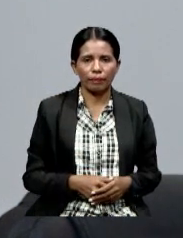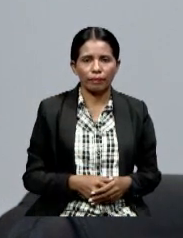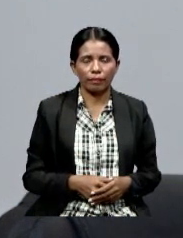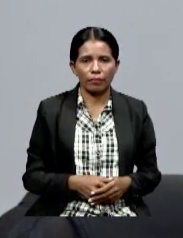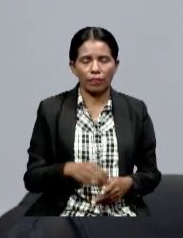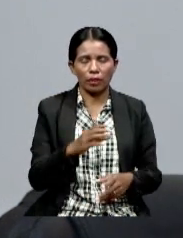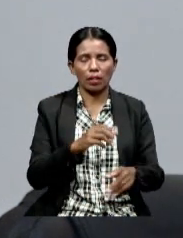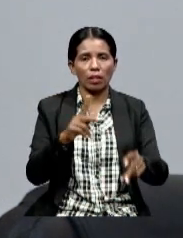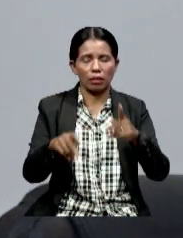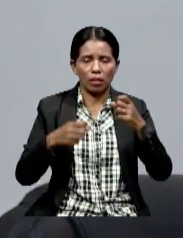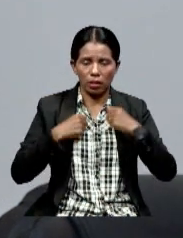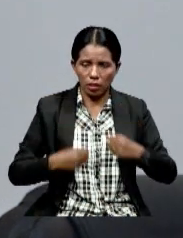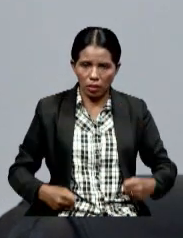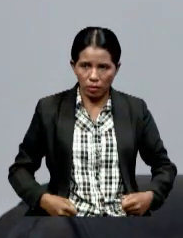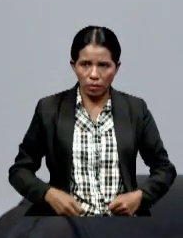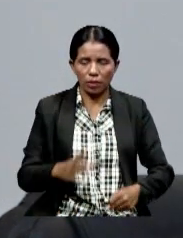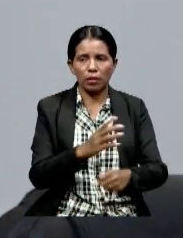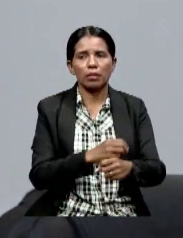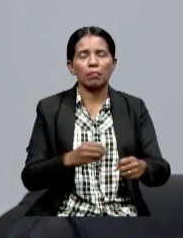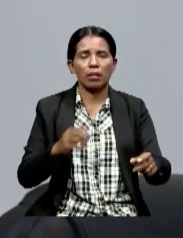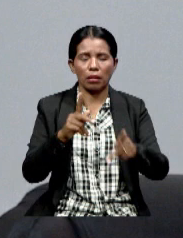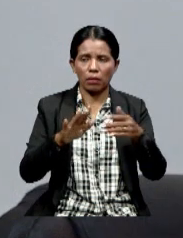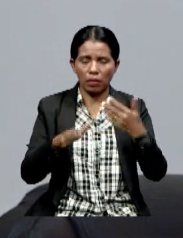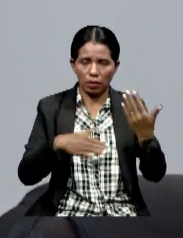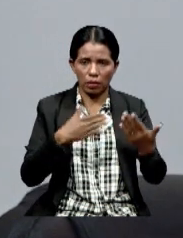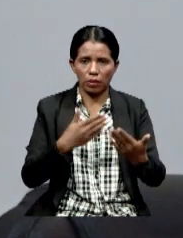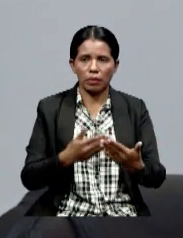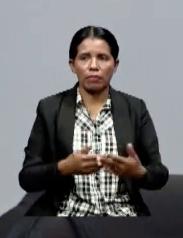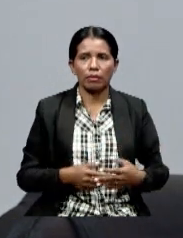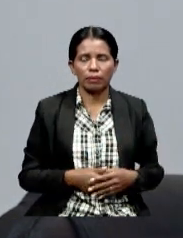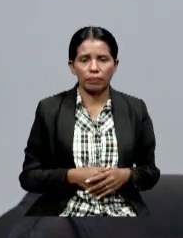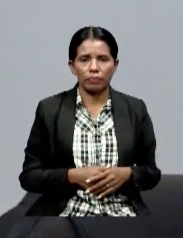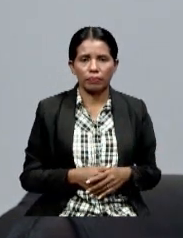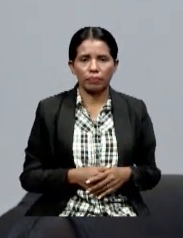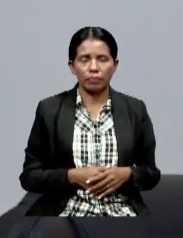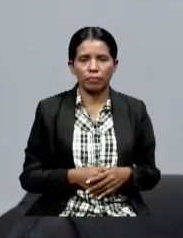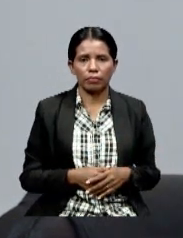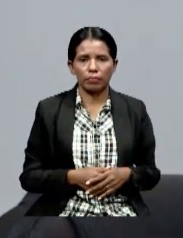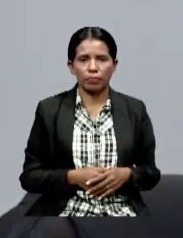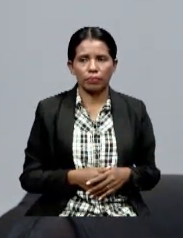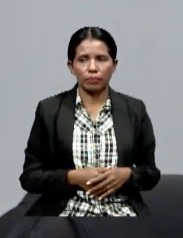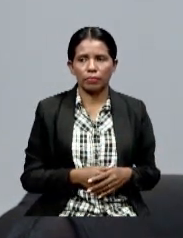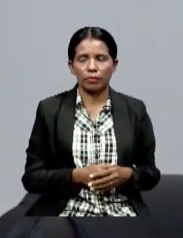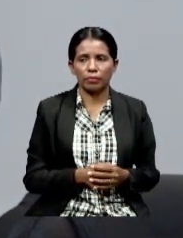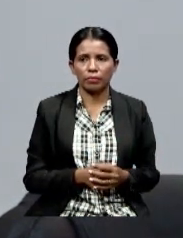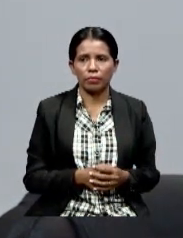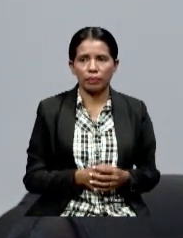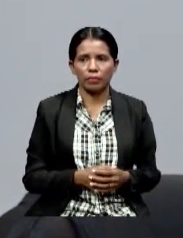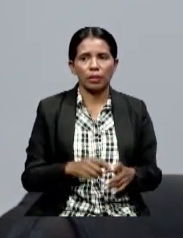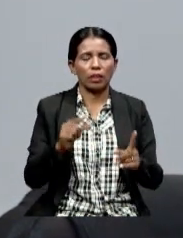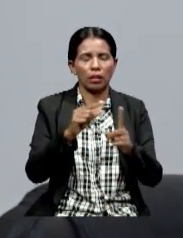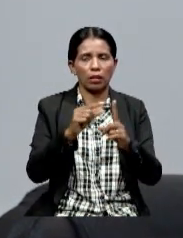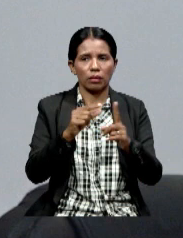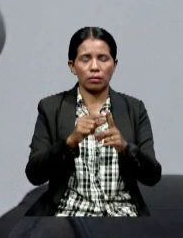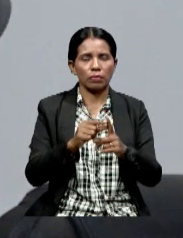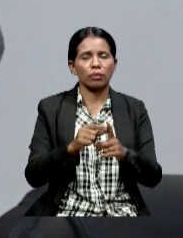da saúde e das autoridades sanitárias em cada município. Ele foi um município também,